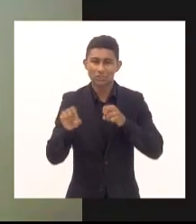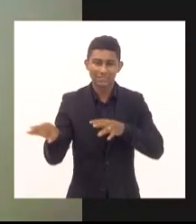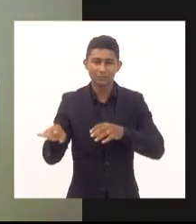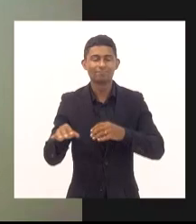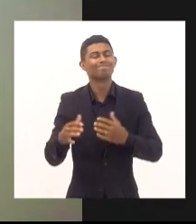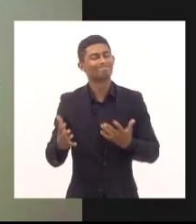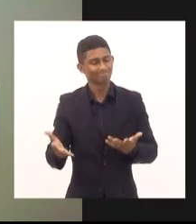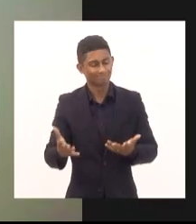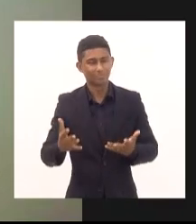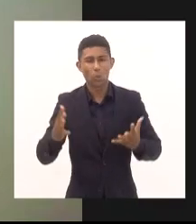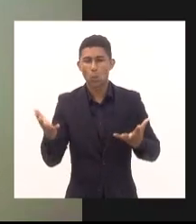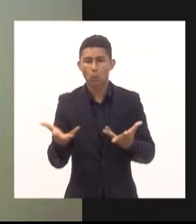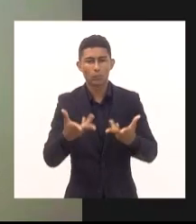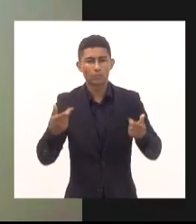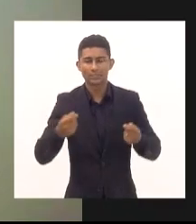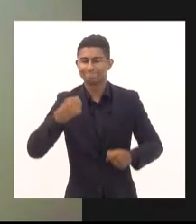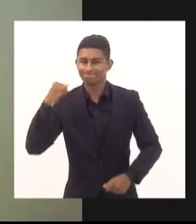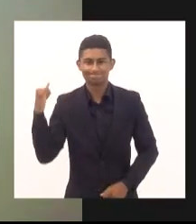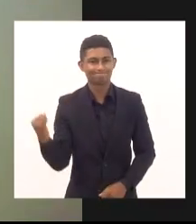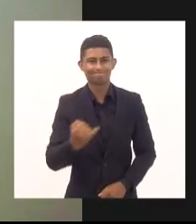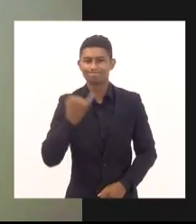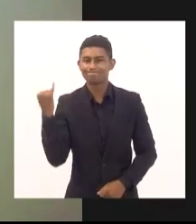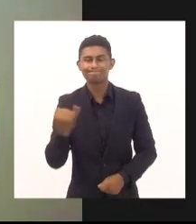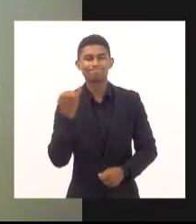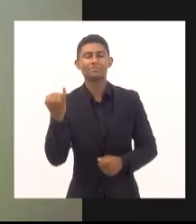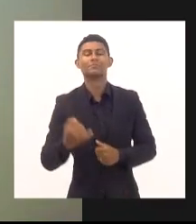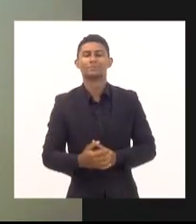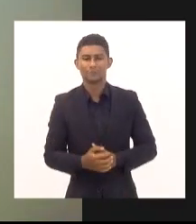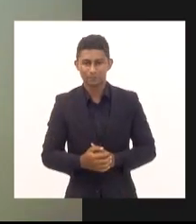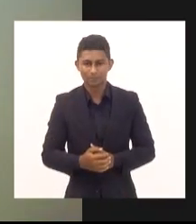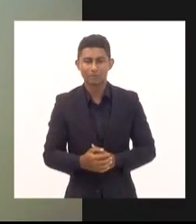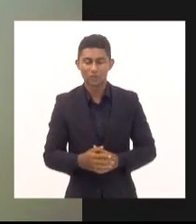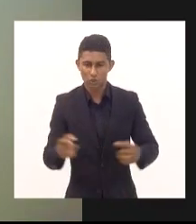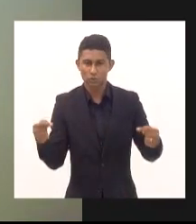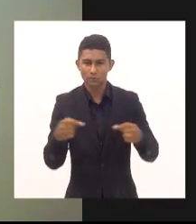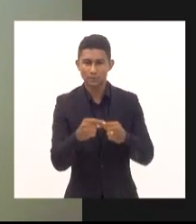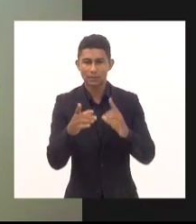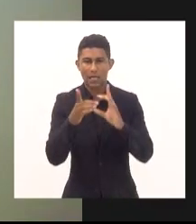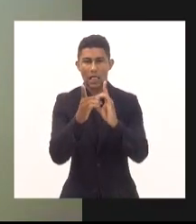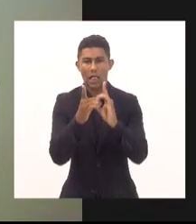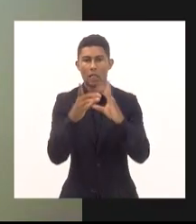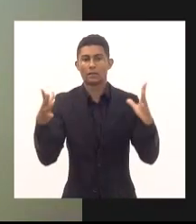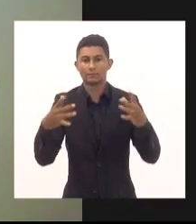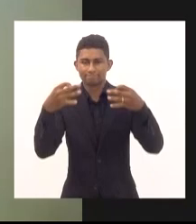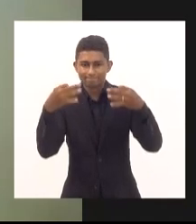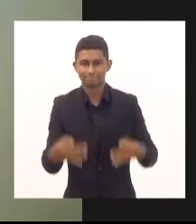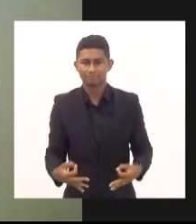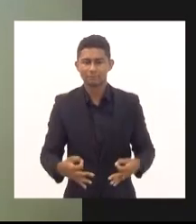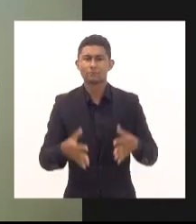qualidade é fundamental para o exercício da democracia. Mas já se